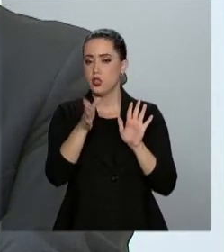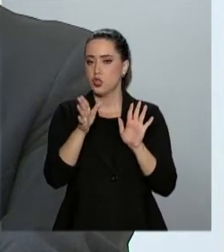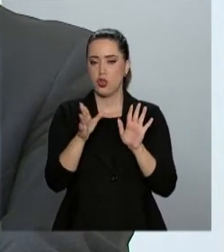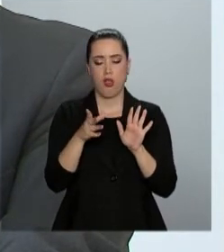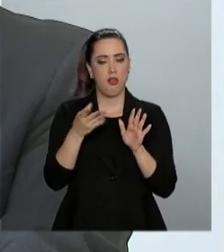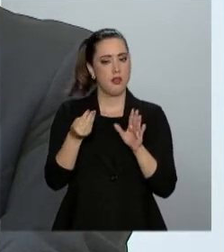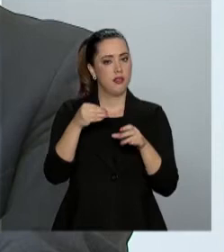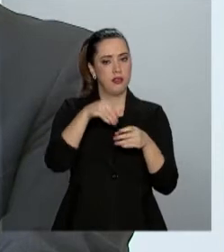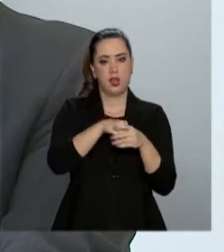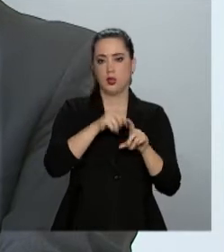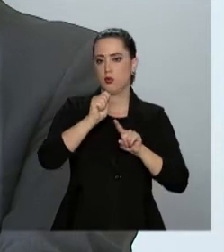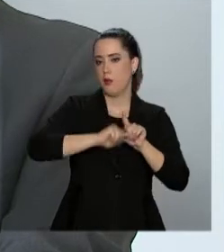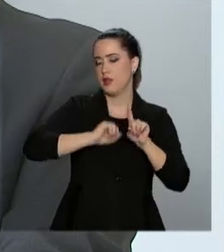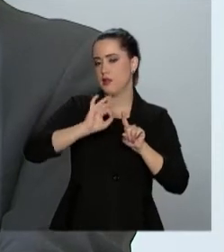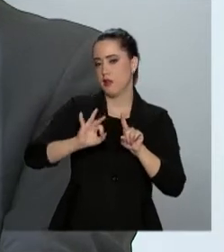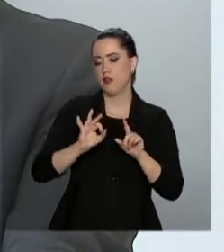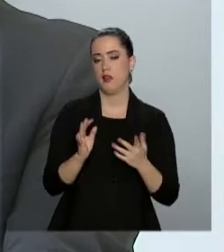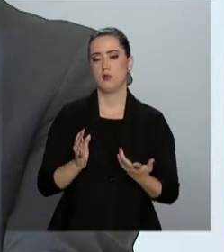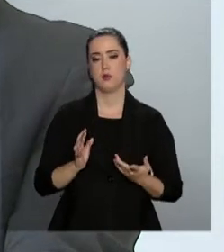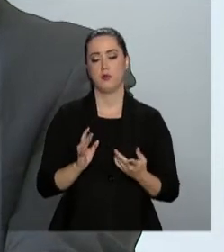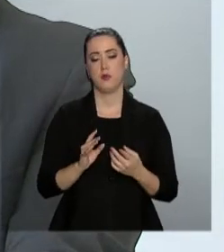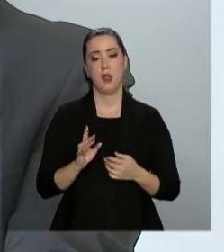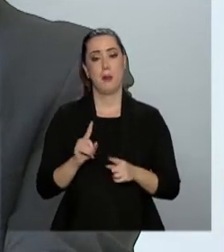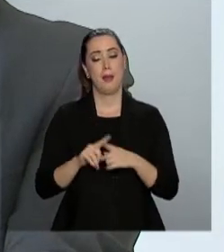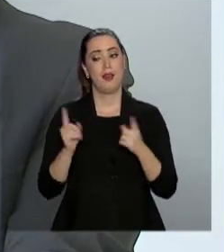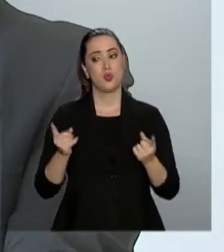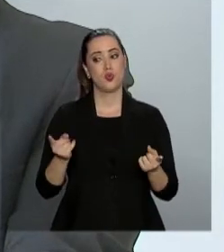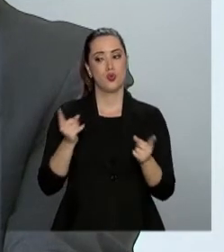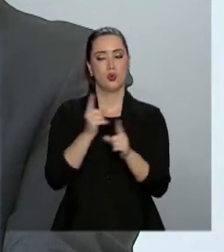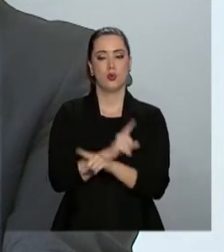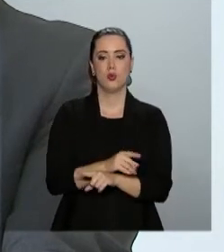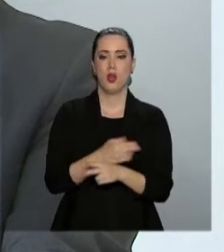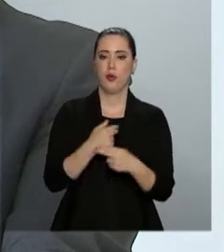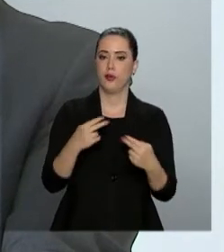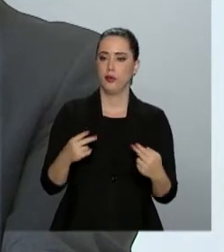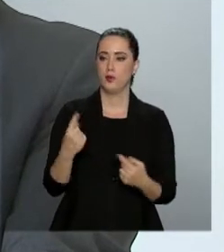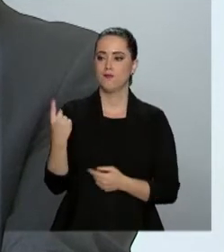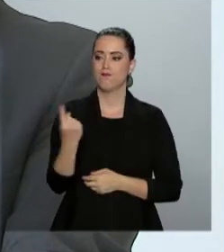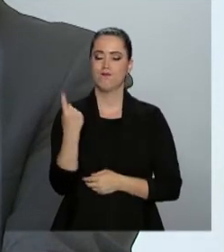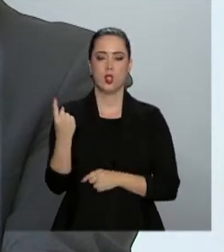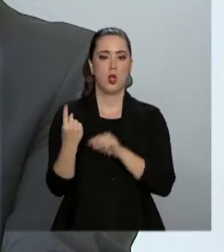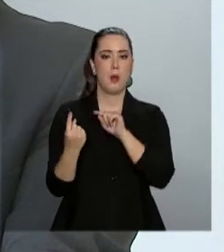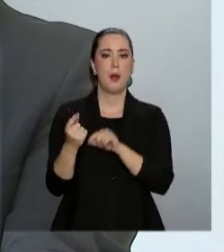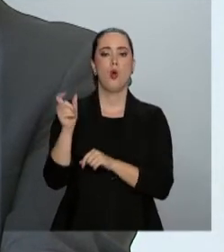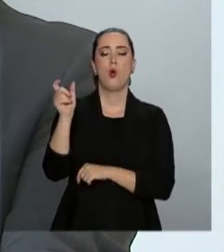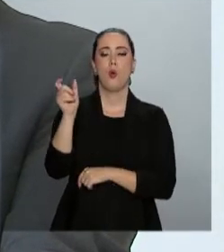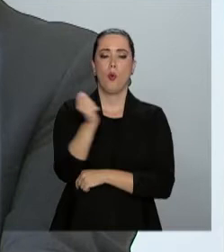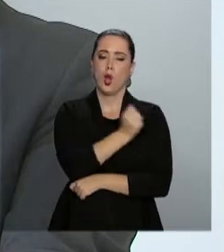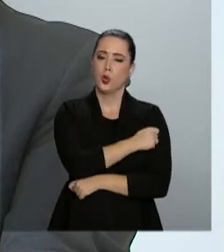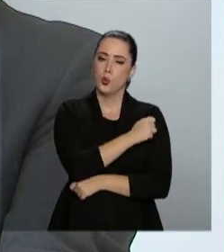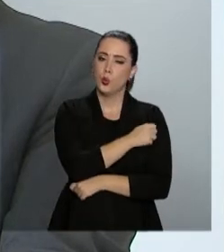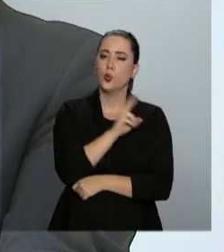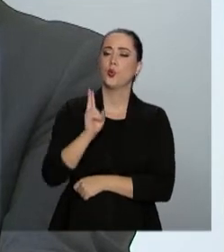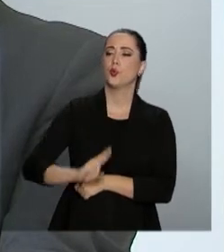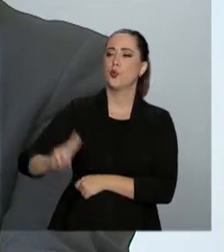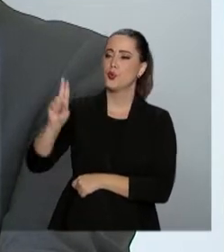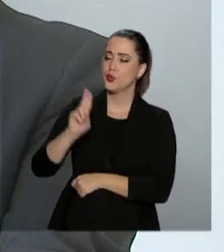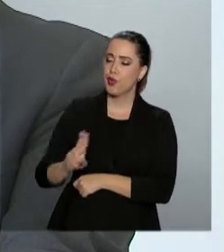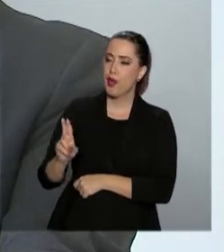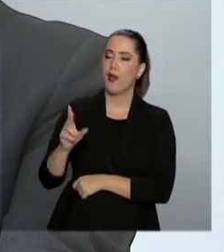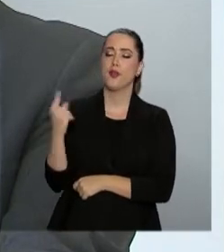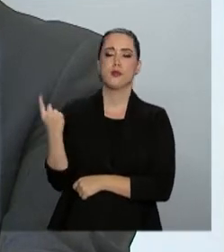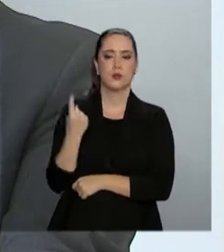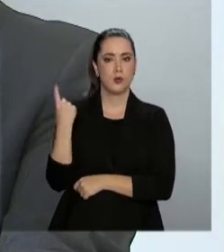na mensalidade. De outro lado, materiais individuais, que justamente permitem aos